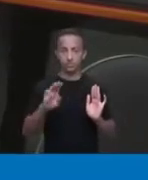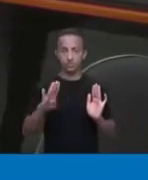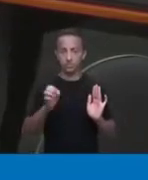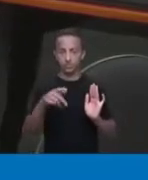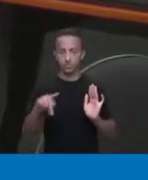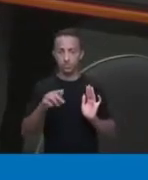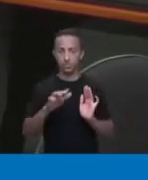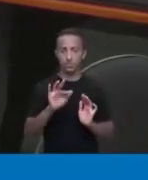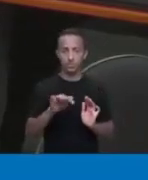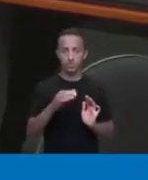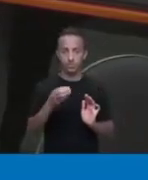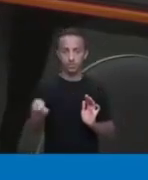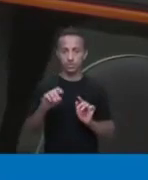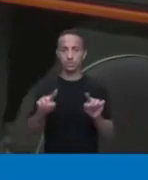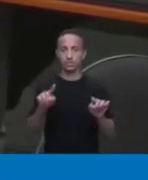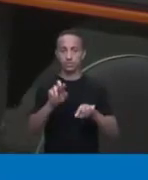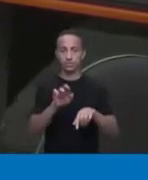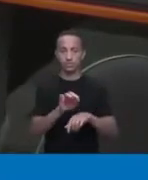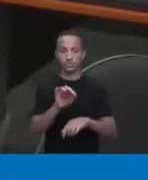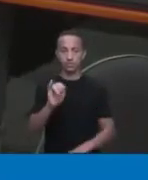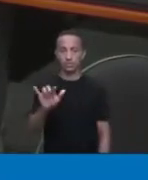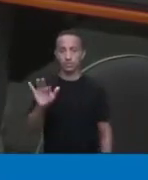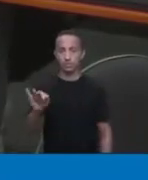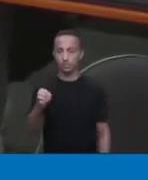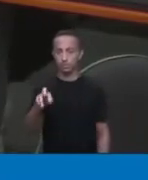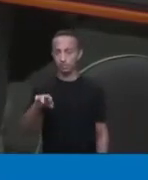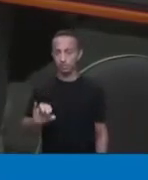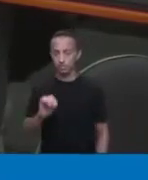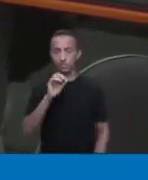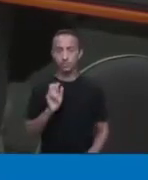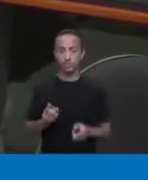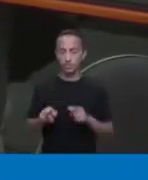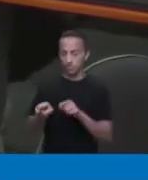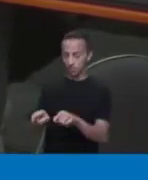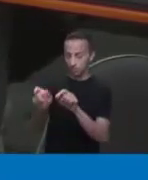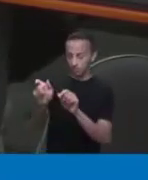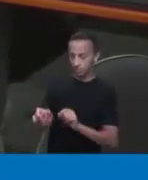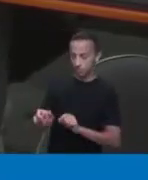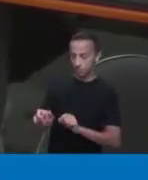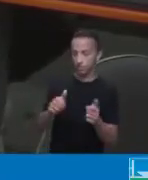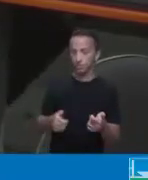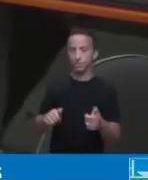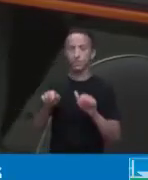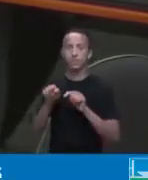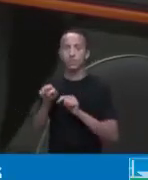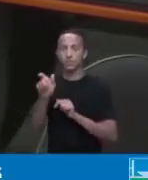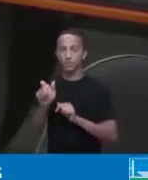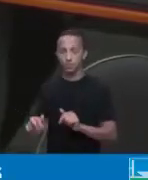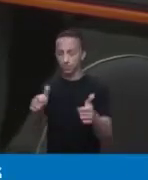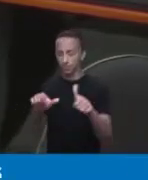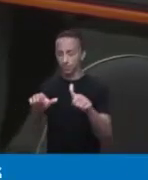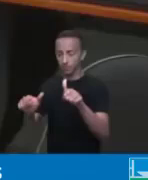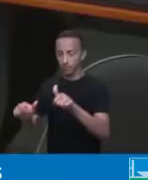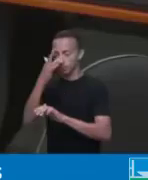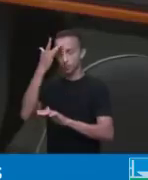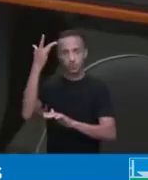e instrumentos específicos como o iFibro, direcionados à análise funcional da fibromialgia e das multimorbidades